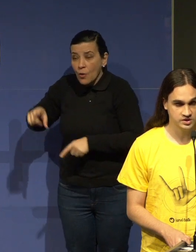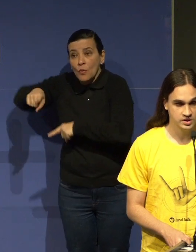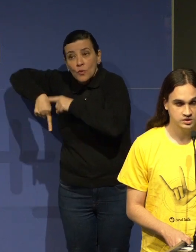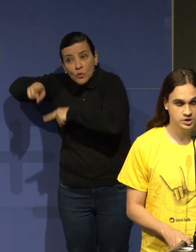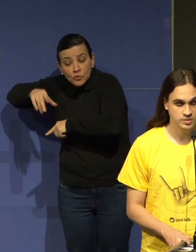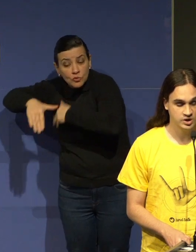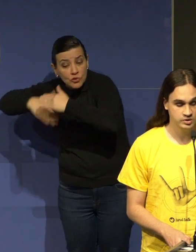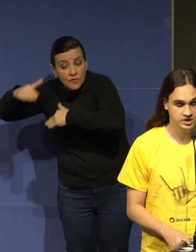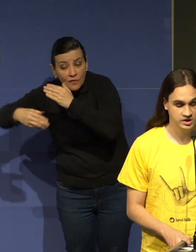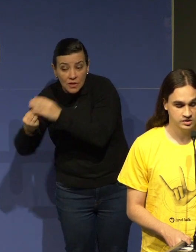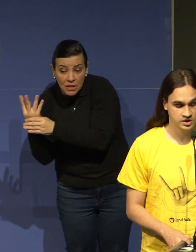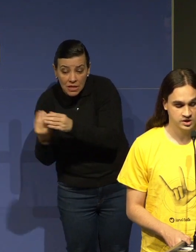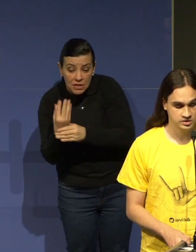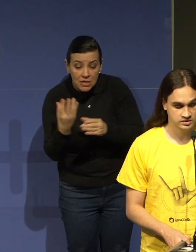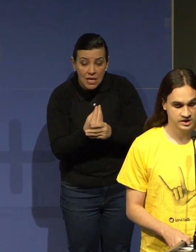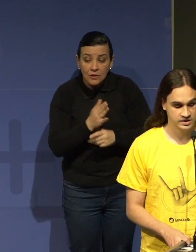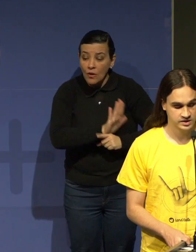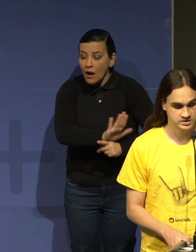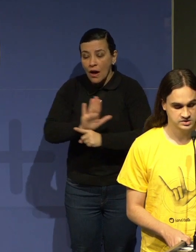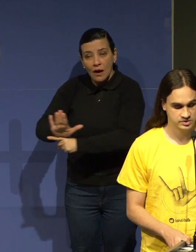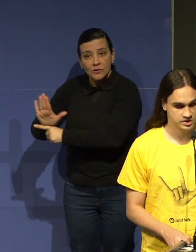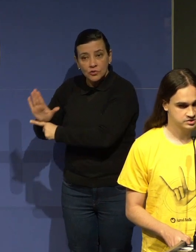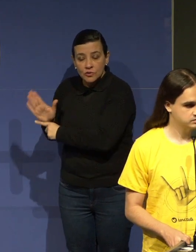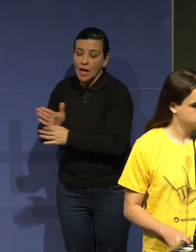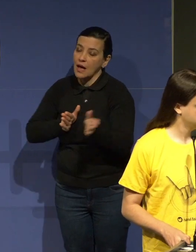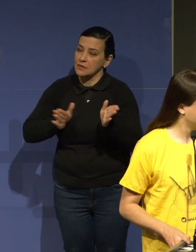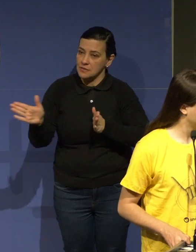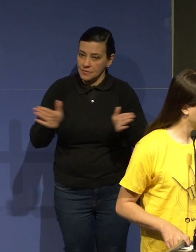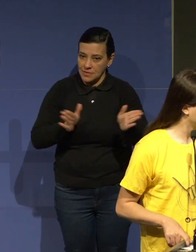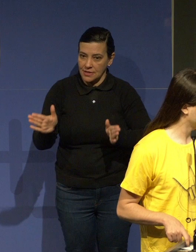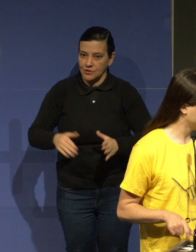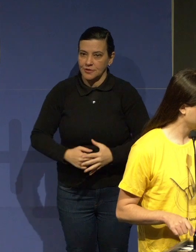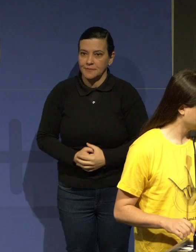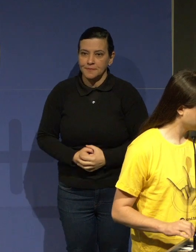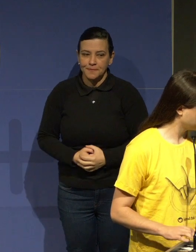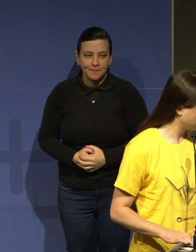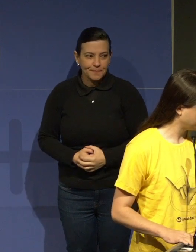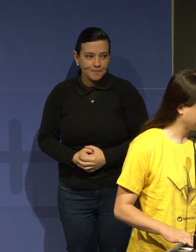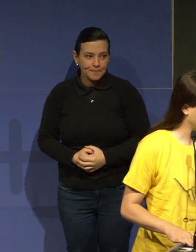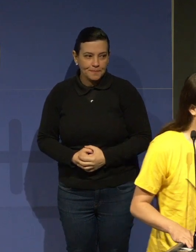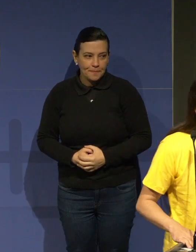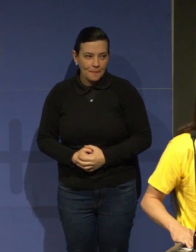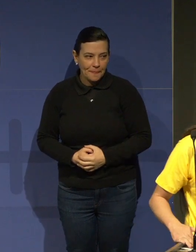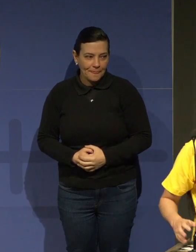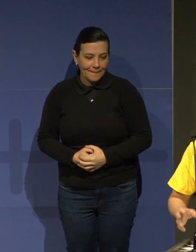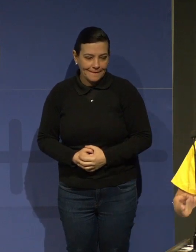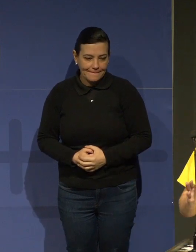gente poder ter uma melhoria na acessibilidade. Lucas, com licença, vou deslocar você